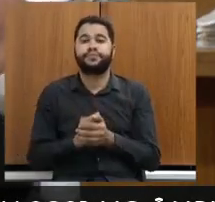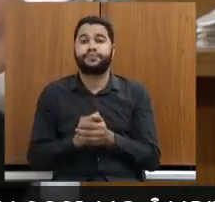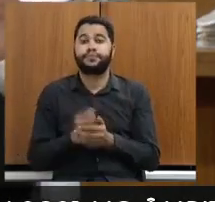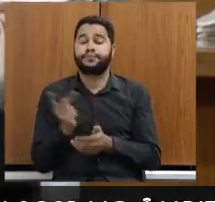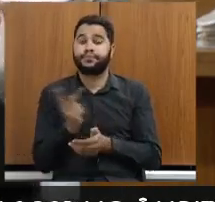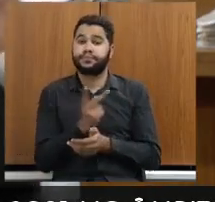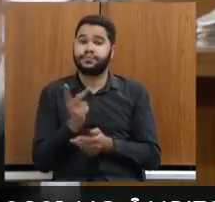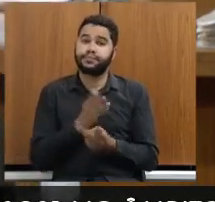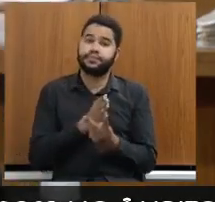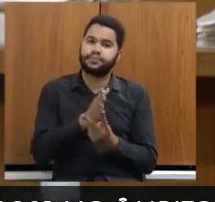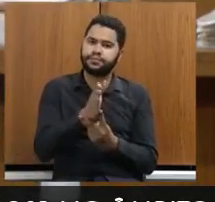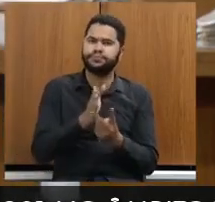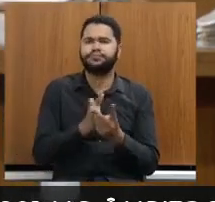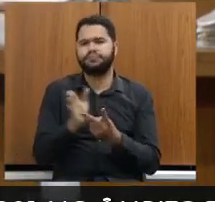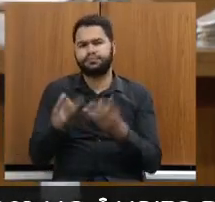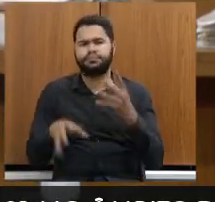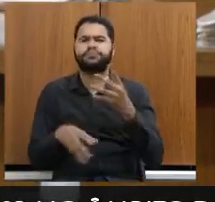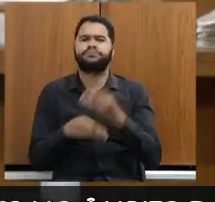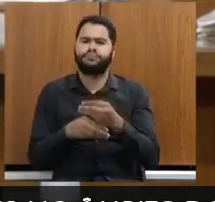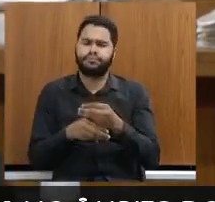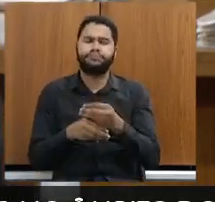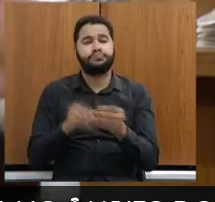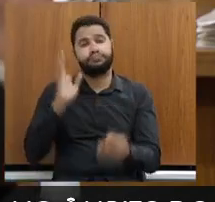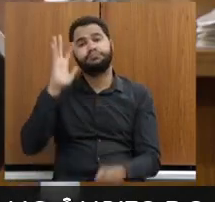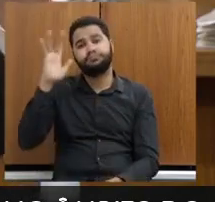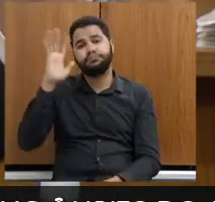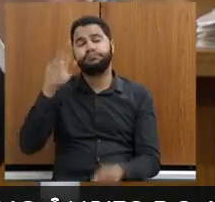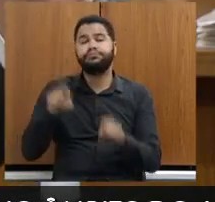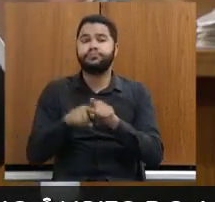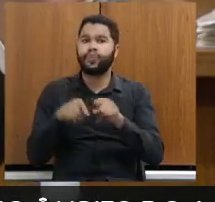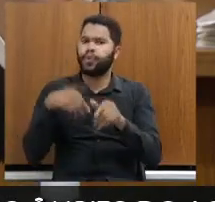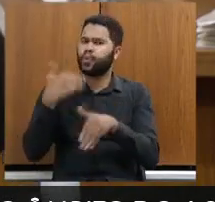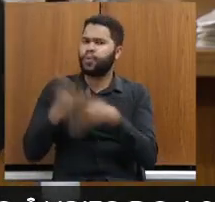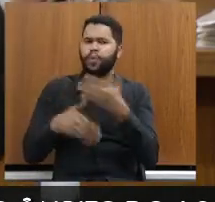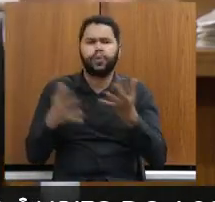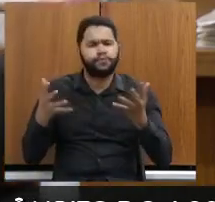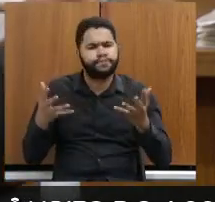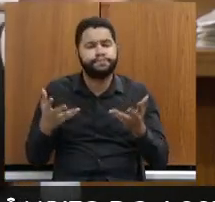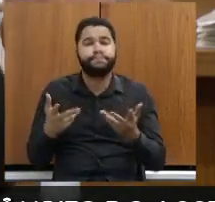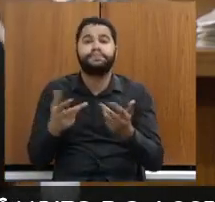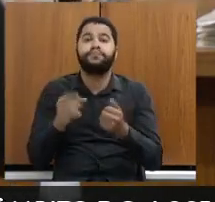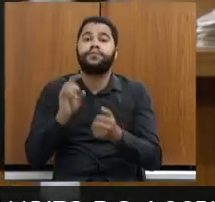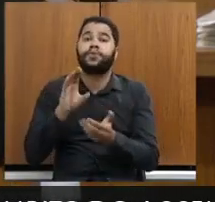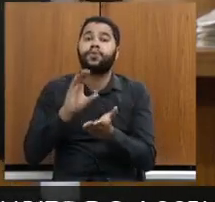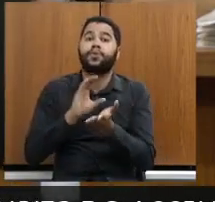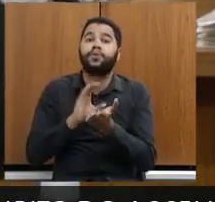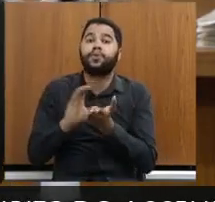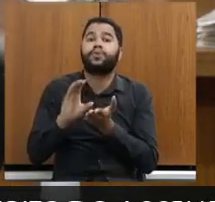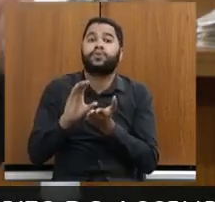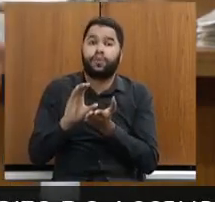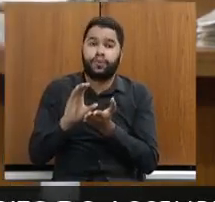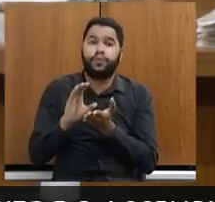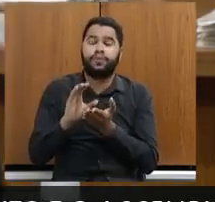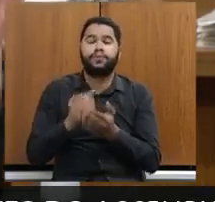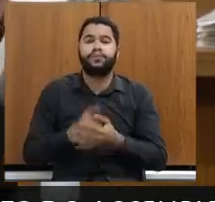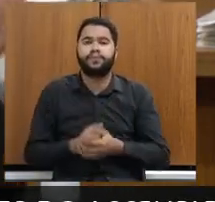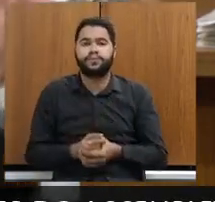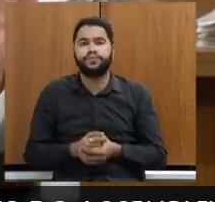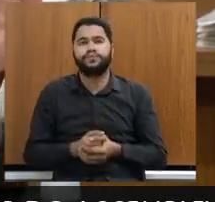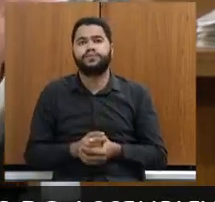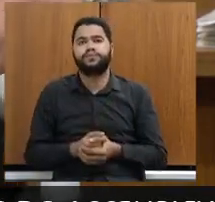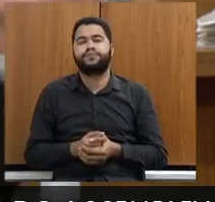dimensões se completaram a gente imagina e o avanço será extraordinário só o investimento só o investimento